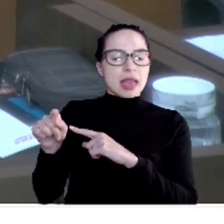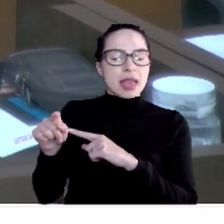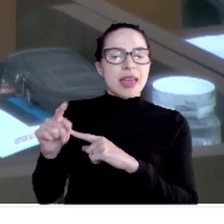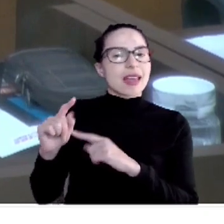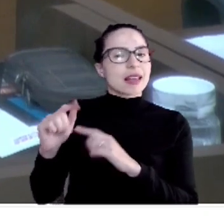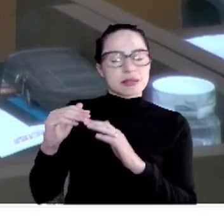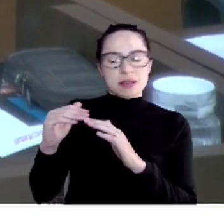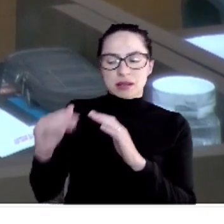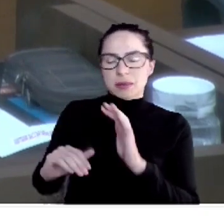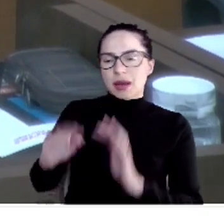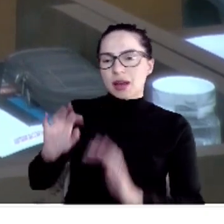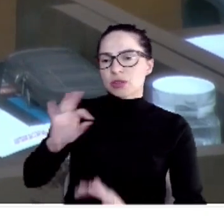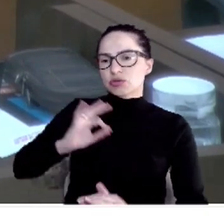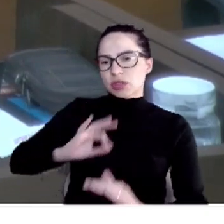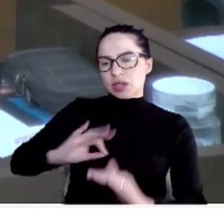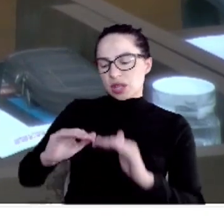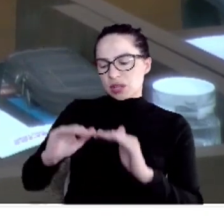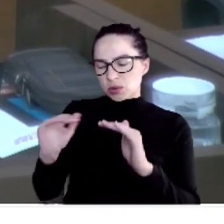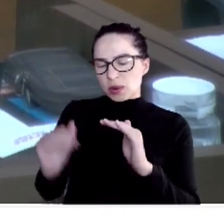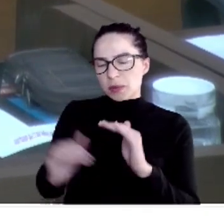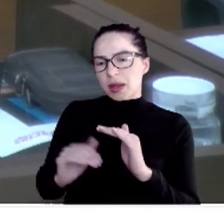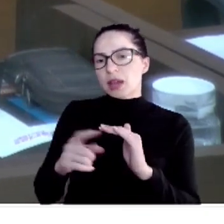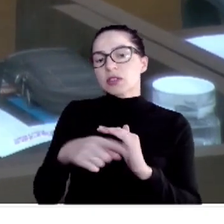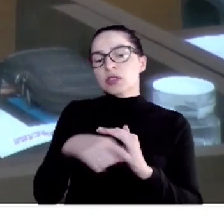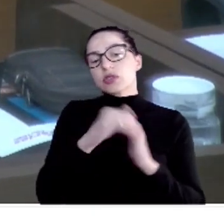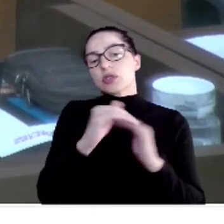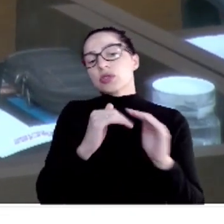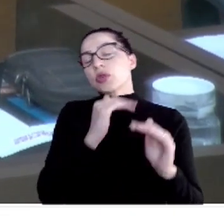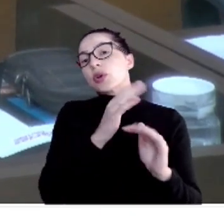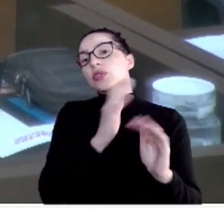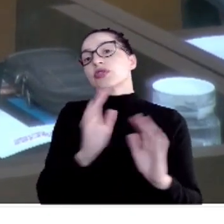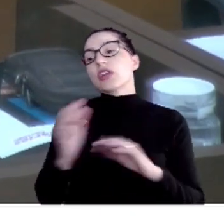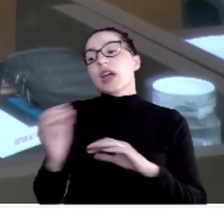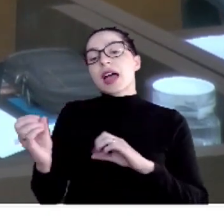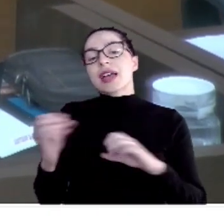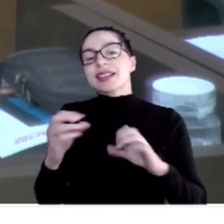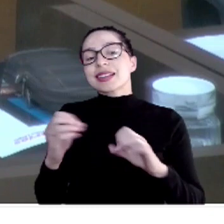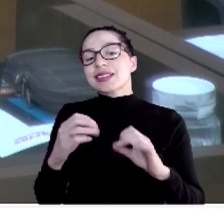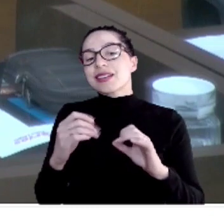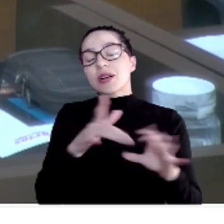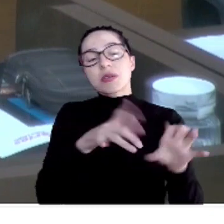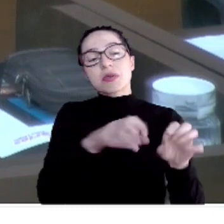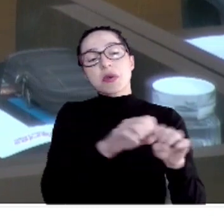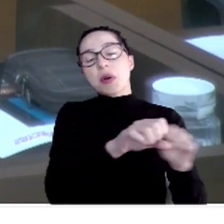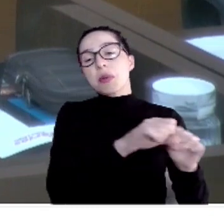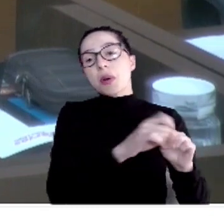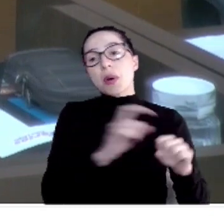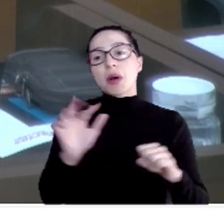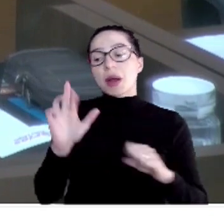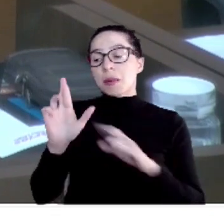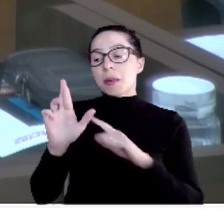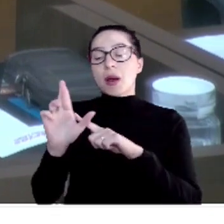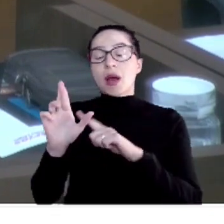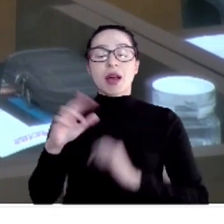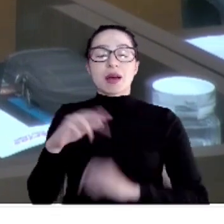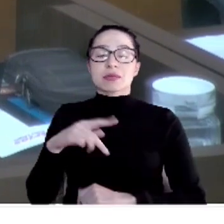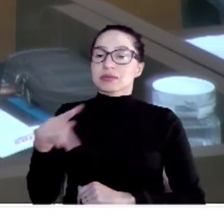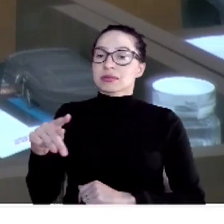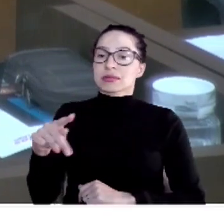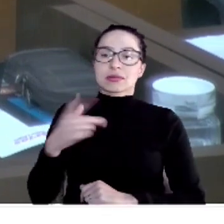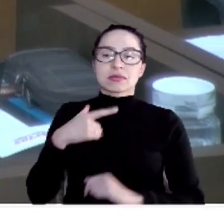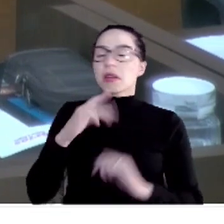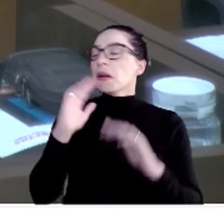remunerados do que os outros que estão que foram ensinados, né? Receberam o ensinamento deles. Então não tem como a gente fechar os olhos.